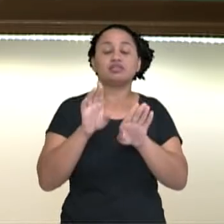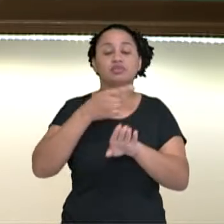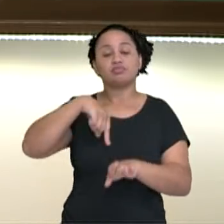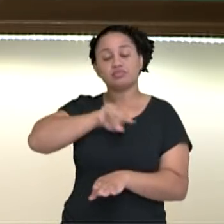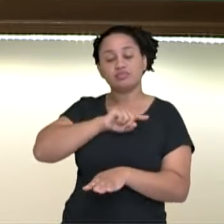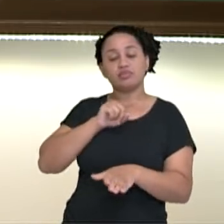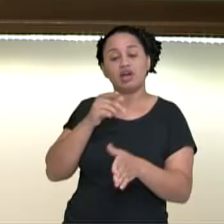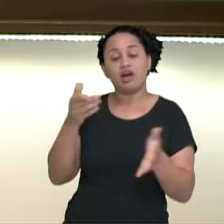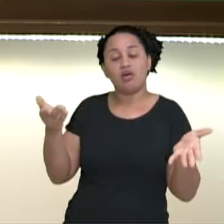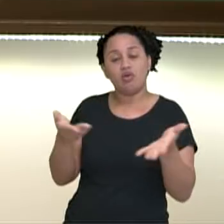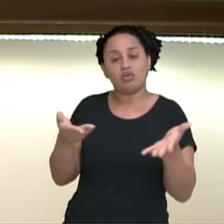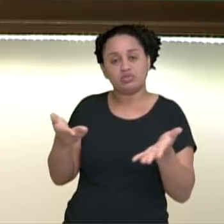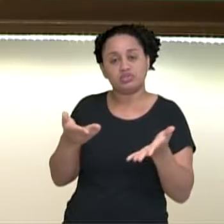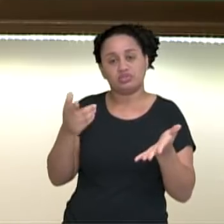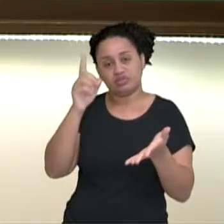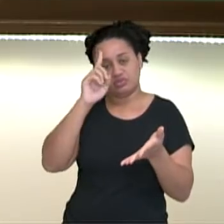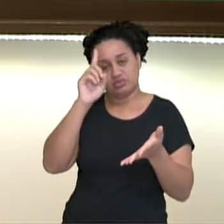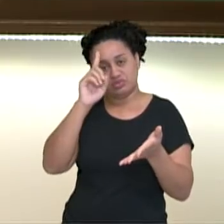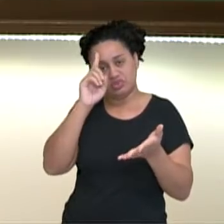dias atuais, né?